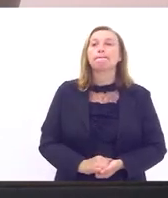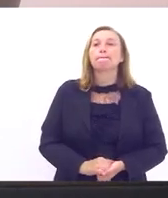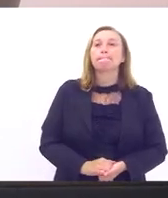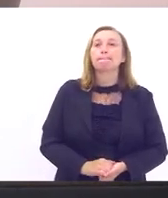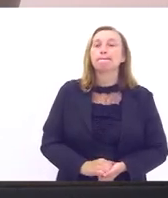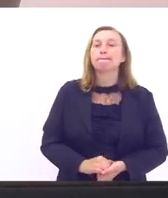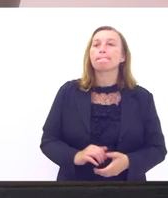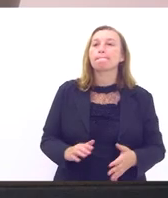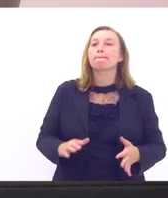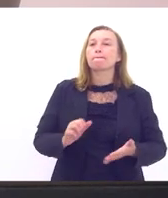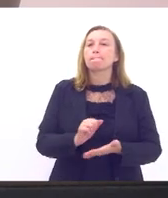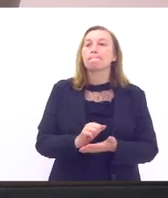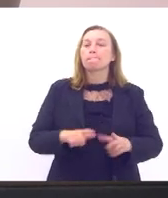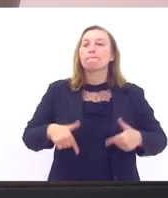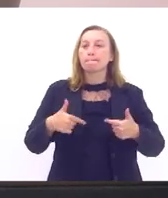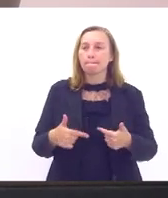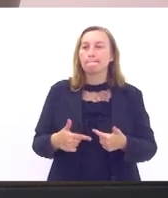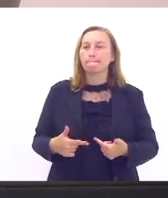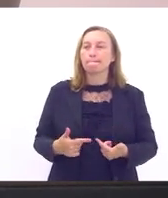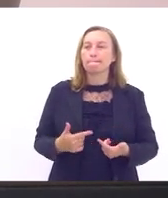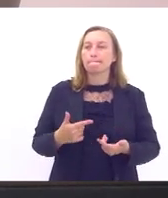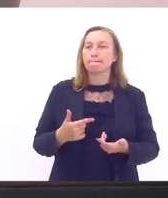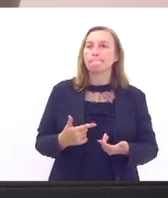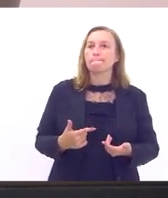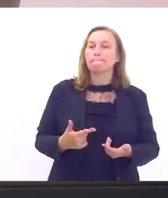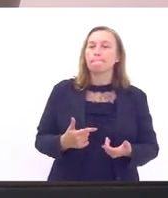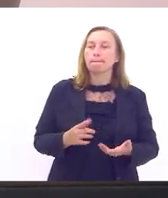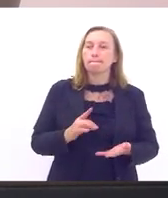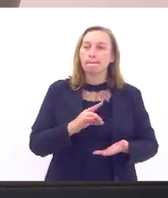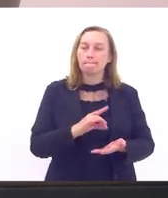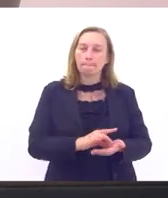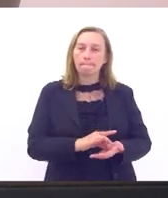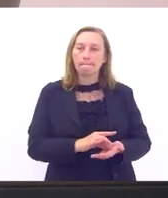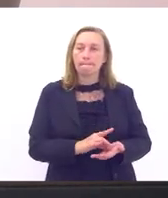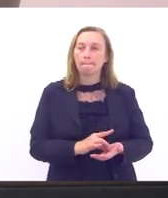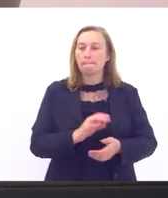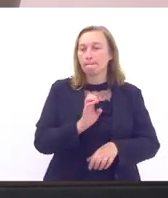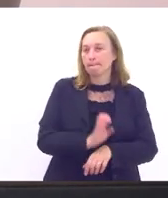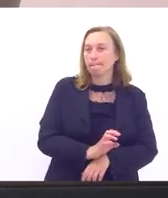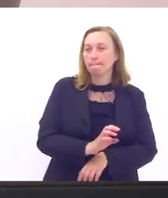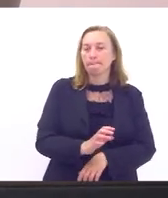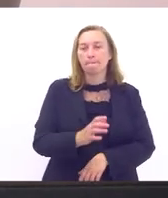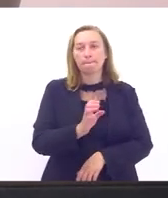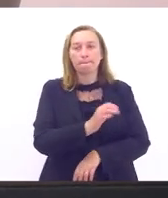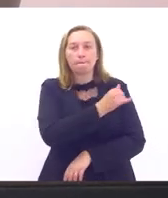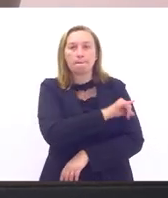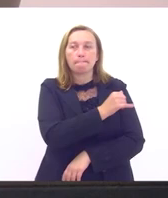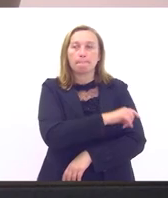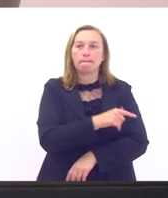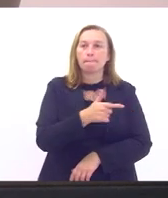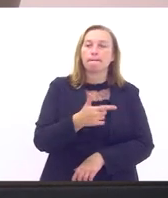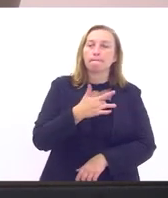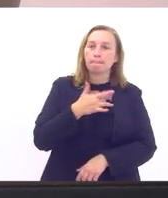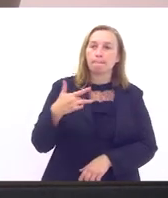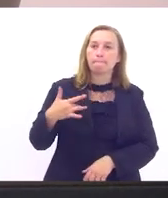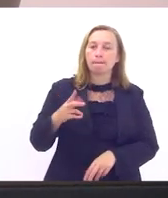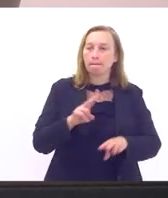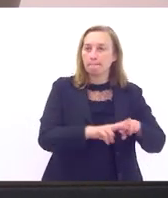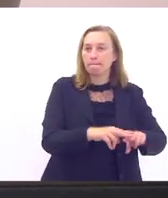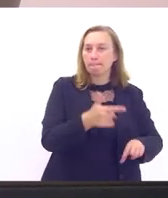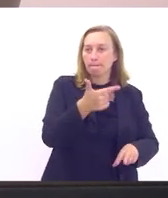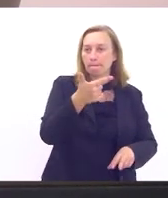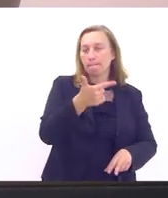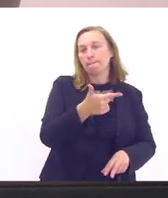reais ações planejadas pelo Estado do Rio de Janeiro para a saúde prisional, afinal de contas, com esses 250 milhões, perguntou o Ministério